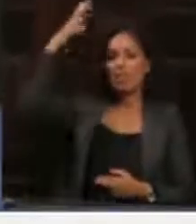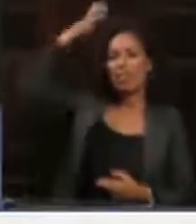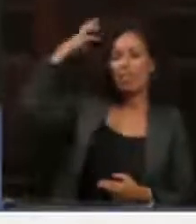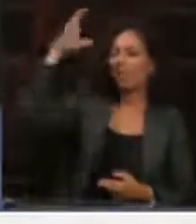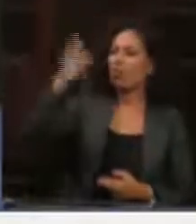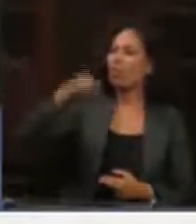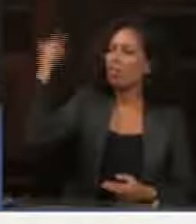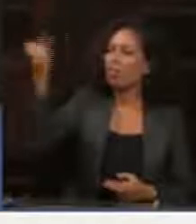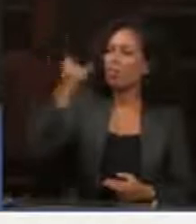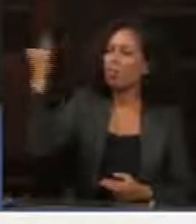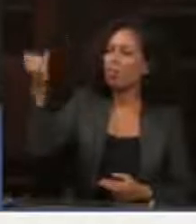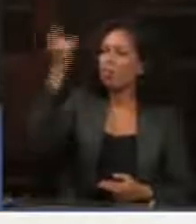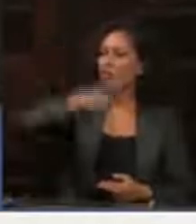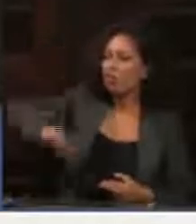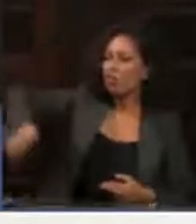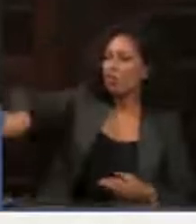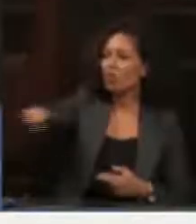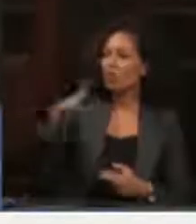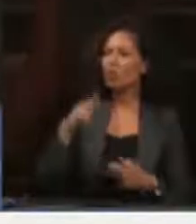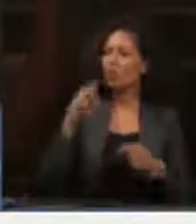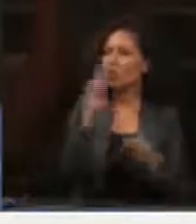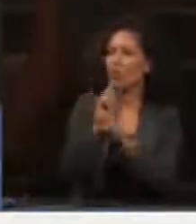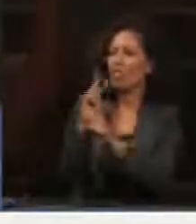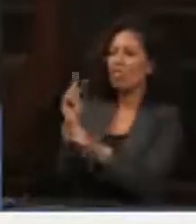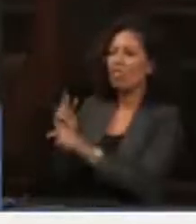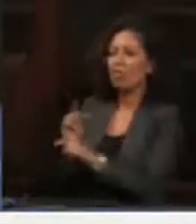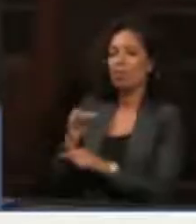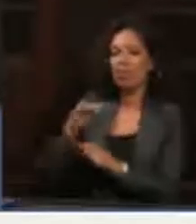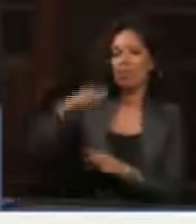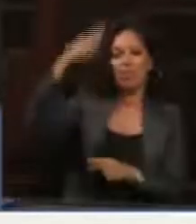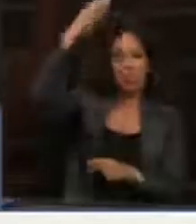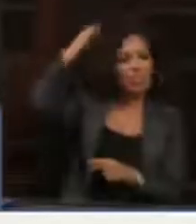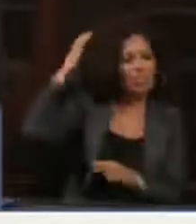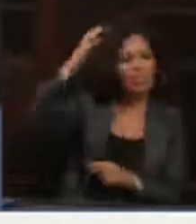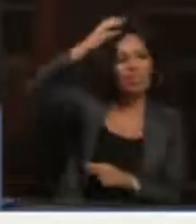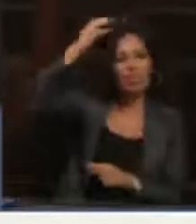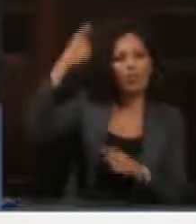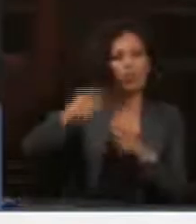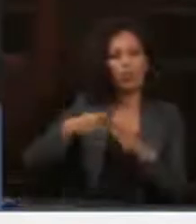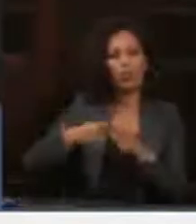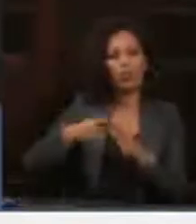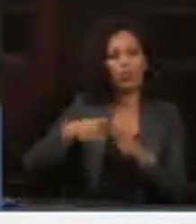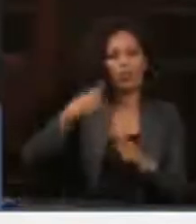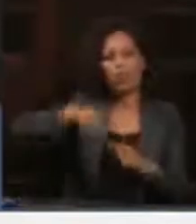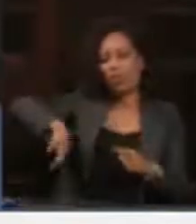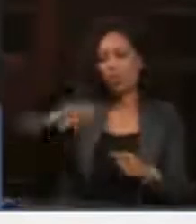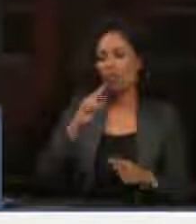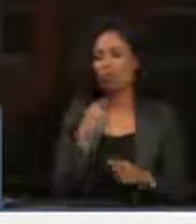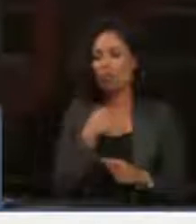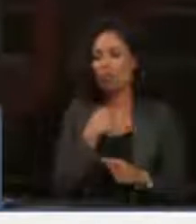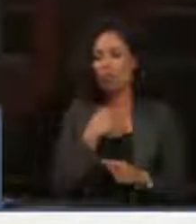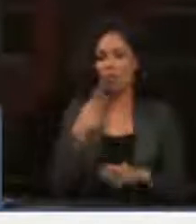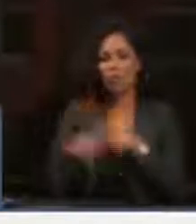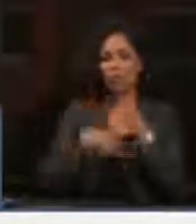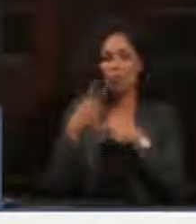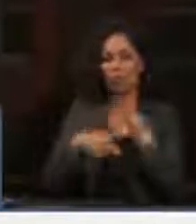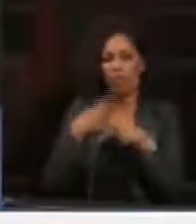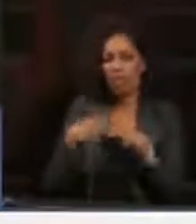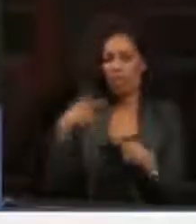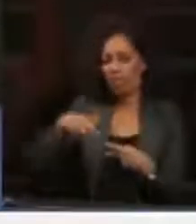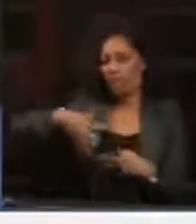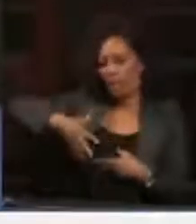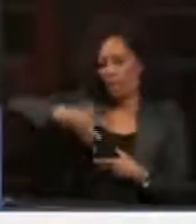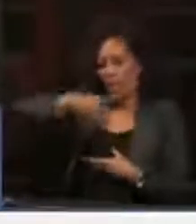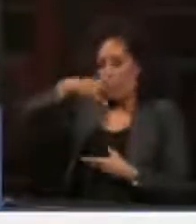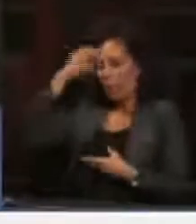que todo o simbolismo que representa a Marielle, porque a gente não pode dizer que Marielle está guardada no nosso